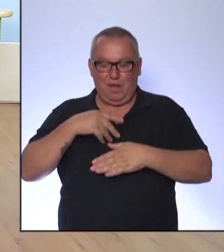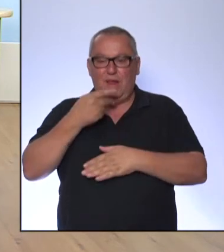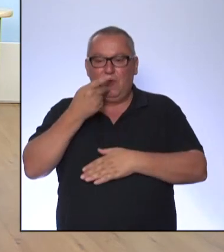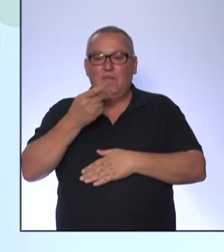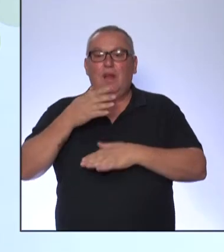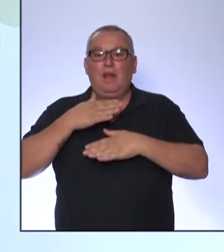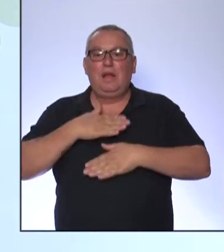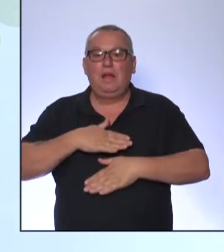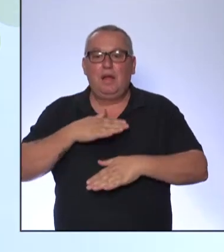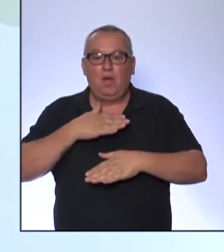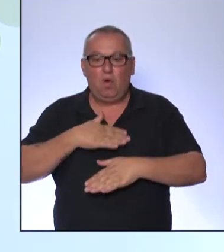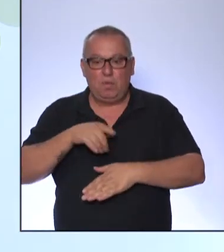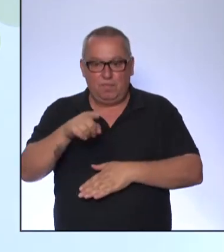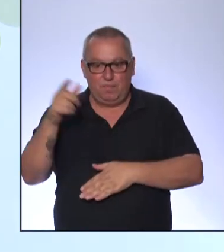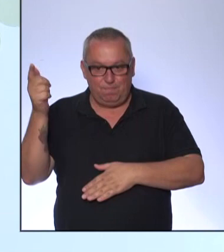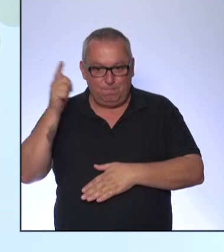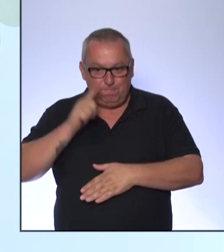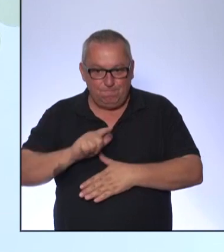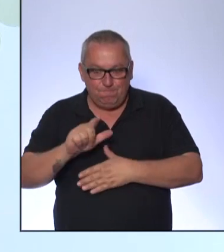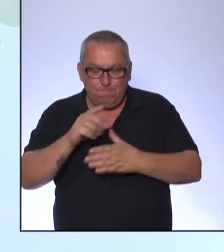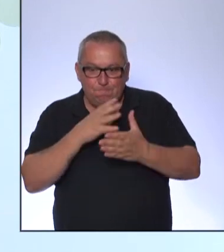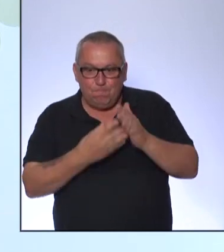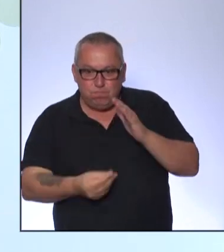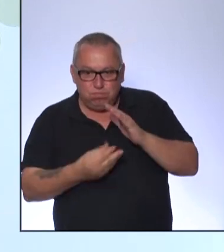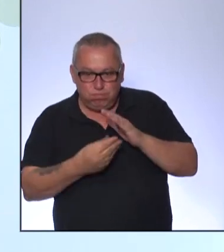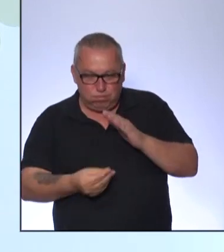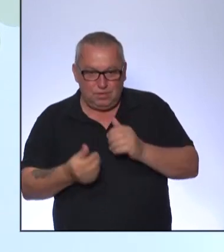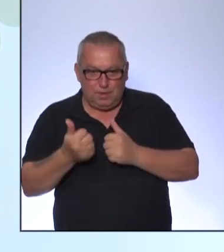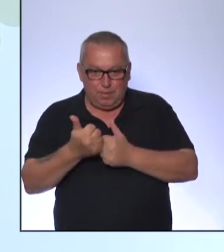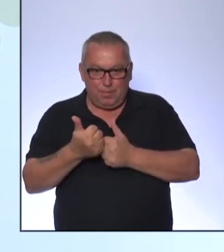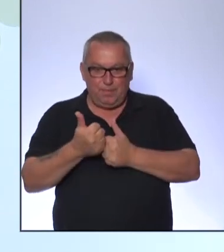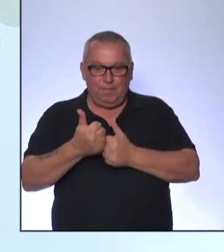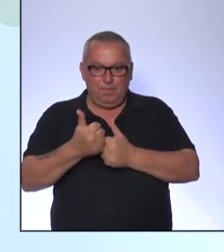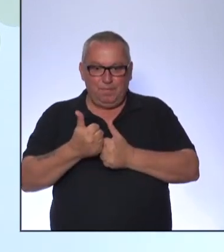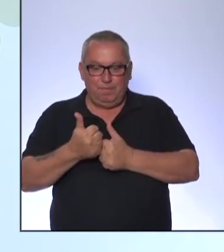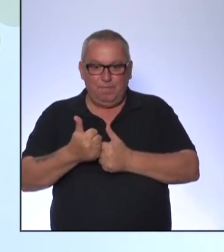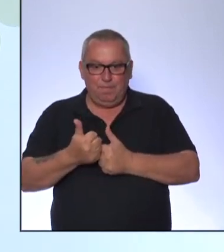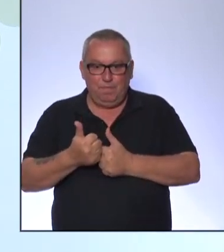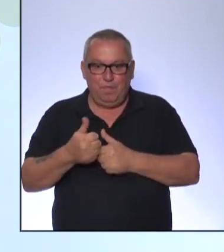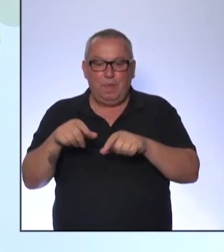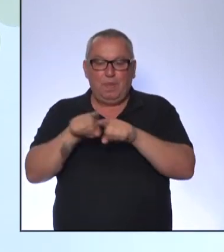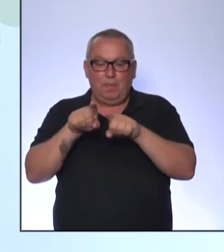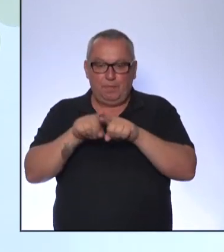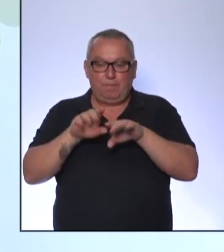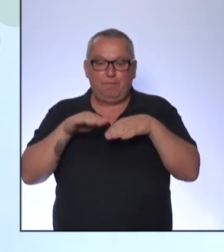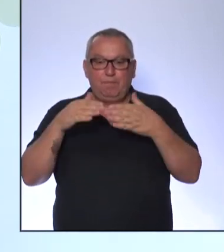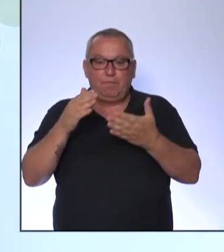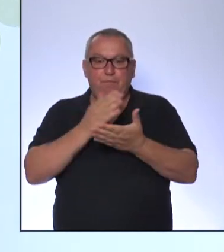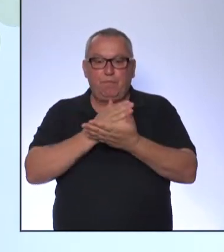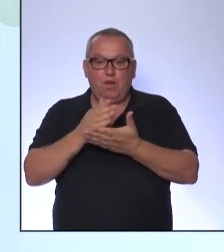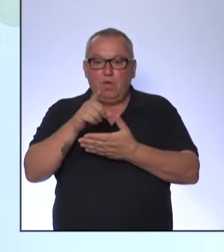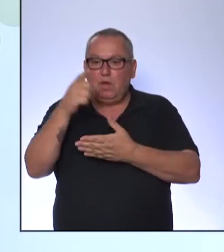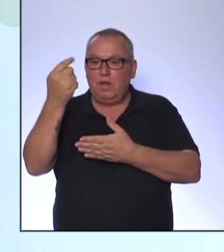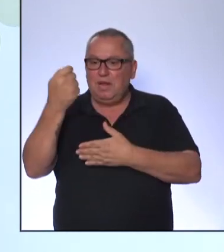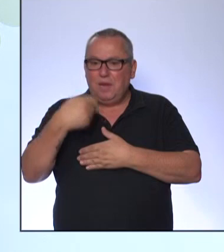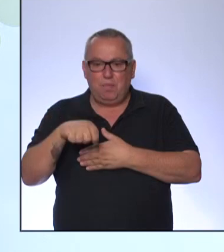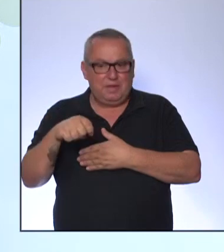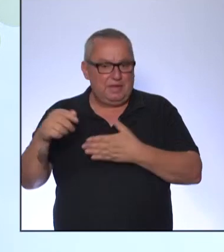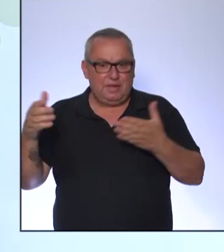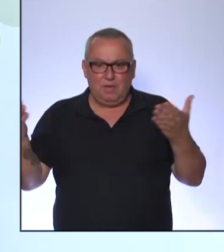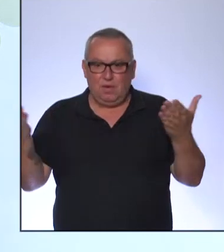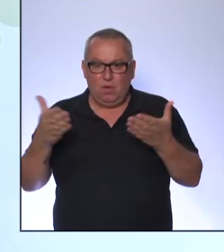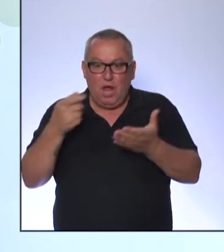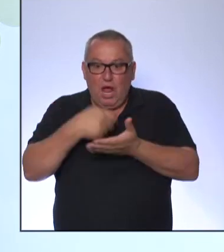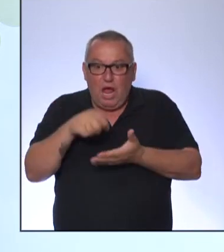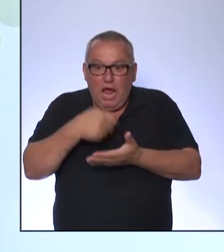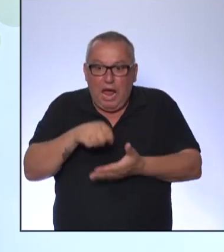para vocês conseguirem anotar, tá bom? De novo, né, trazendo um pouquinho quando eu comecei. Vocês não precisam necessariamente